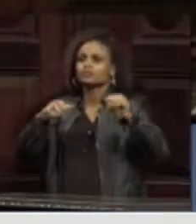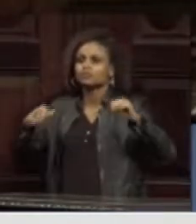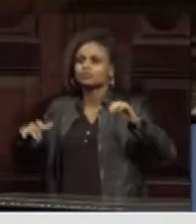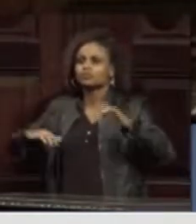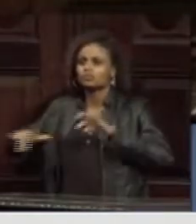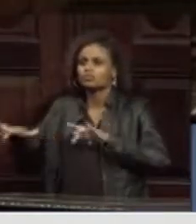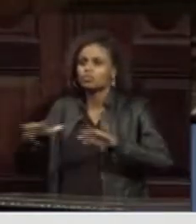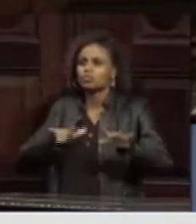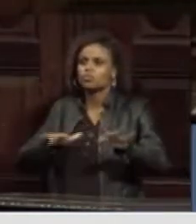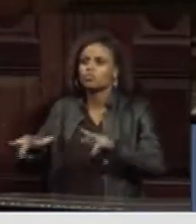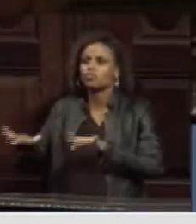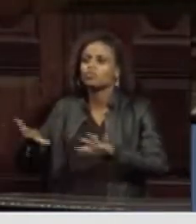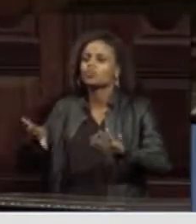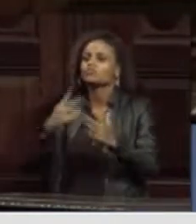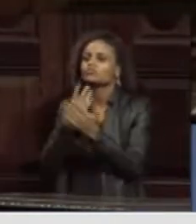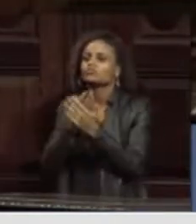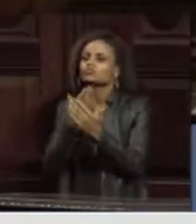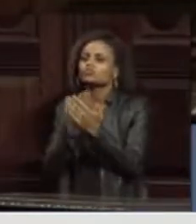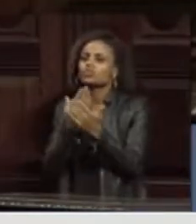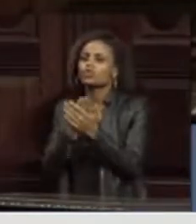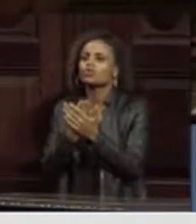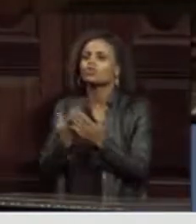ainda como estudantes de base